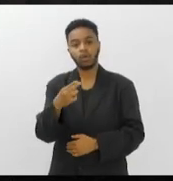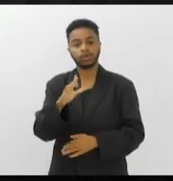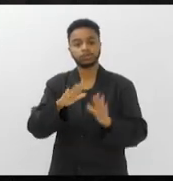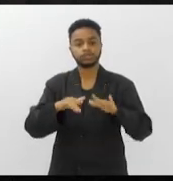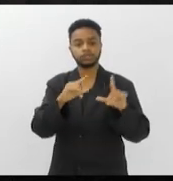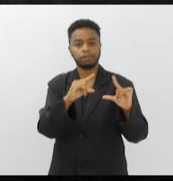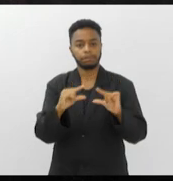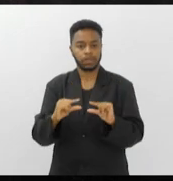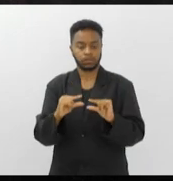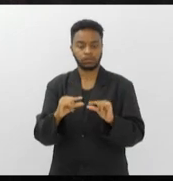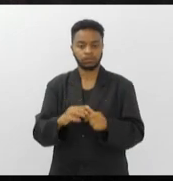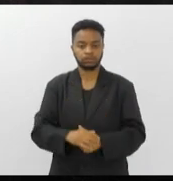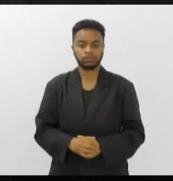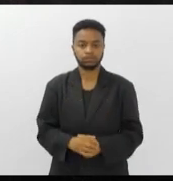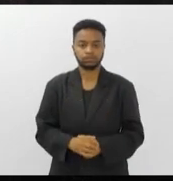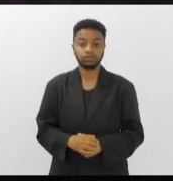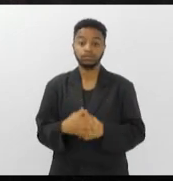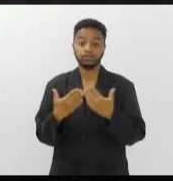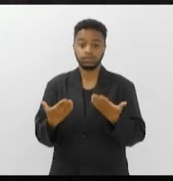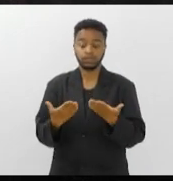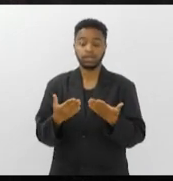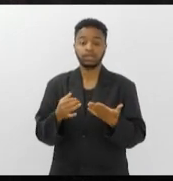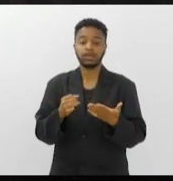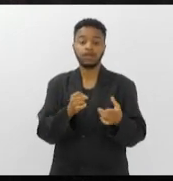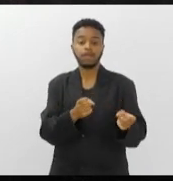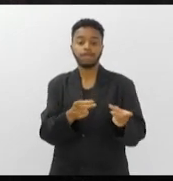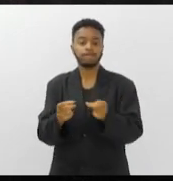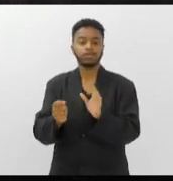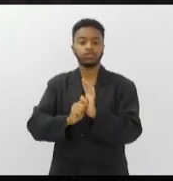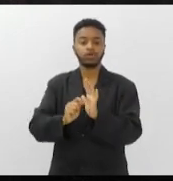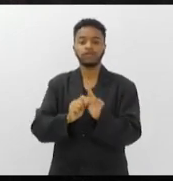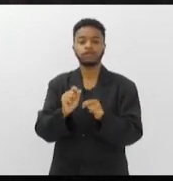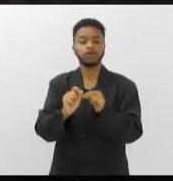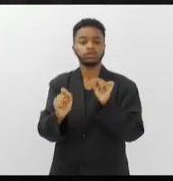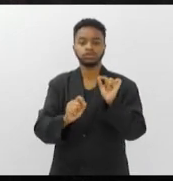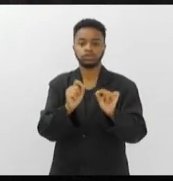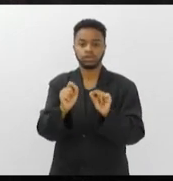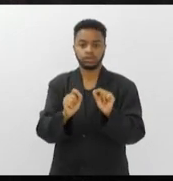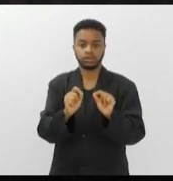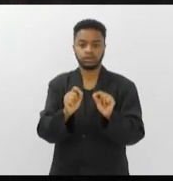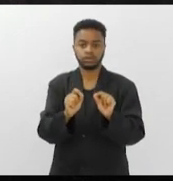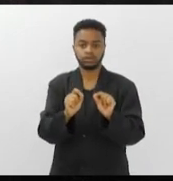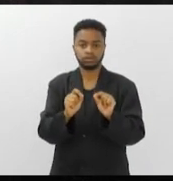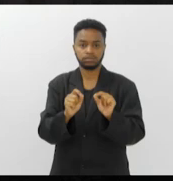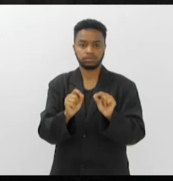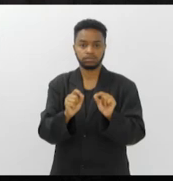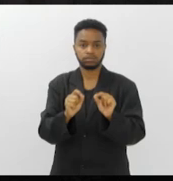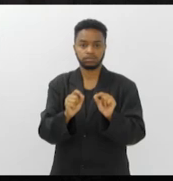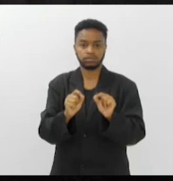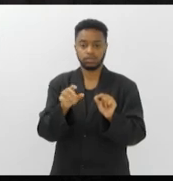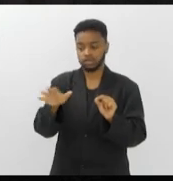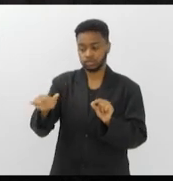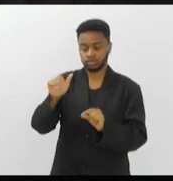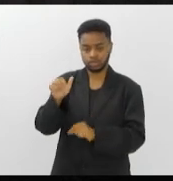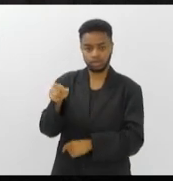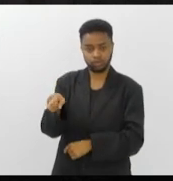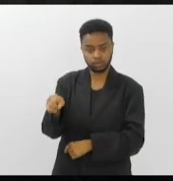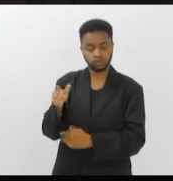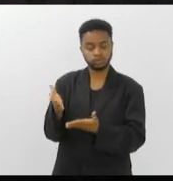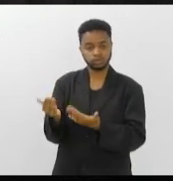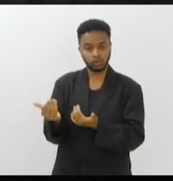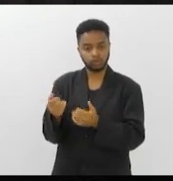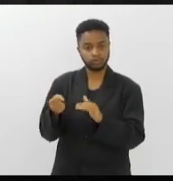1 grama. Aí o tráfico de drogas, o que é que ele vai fazer? Ele vai pegar o jovem, vai botar